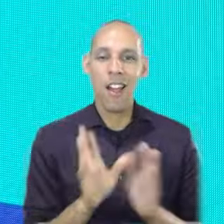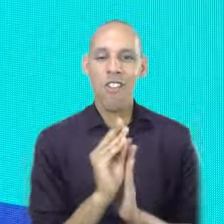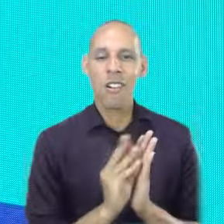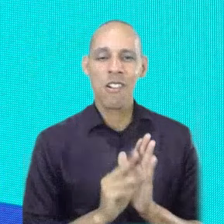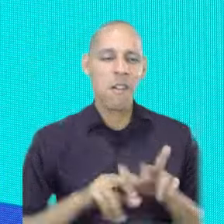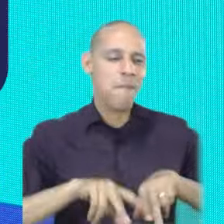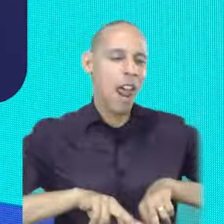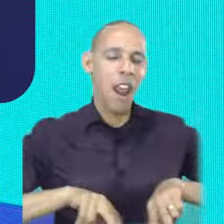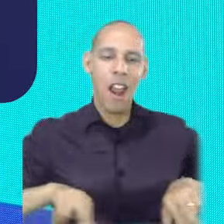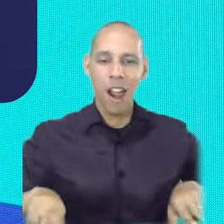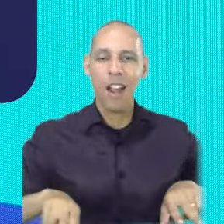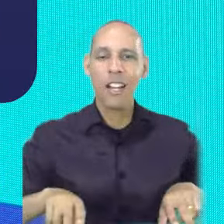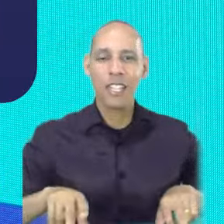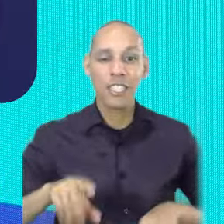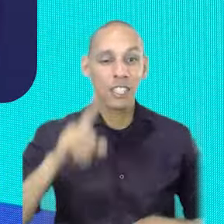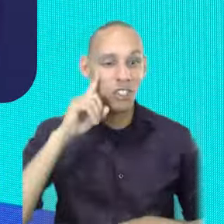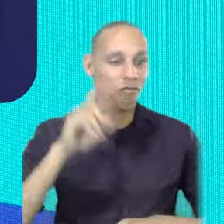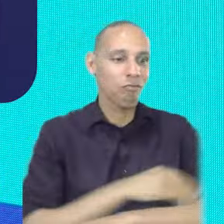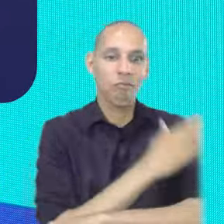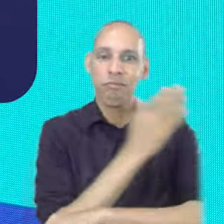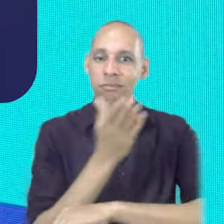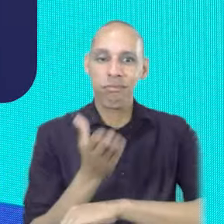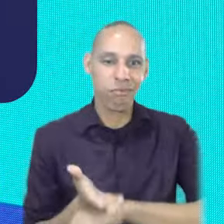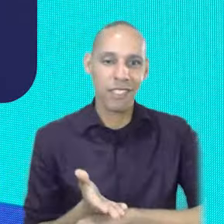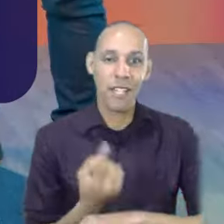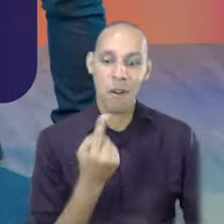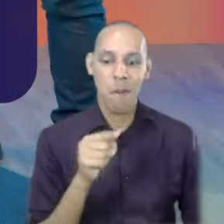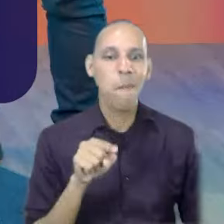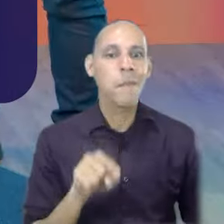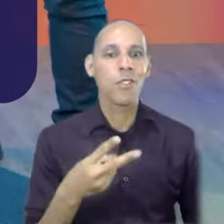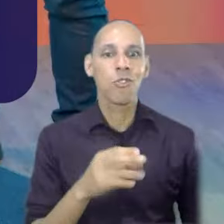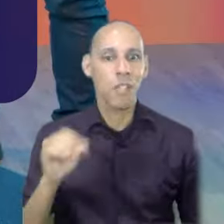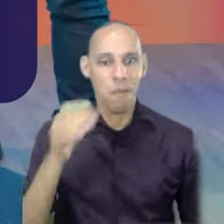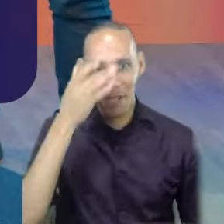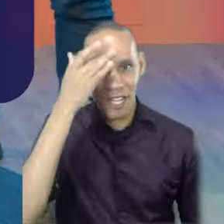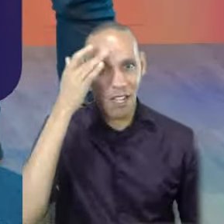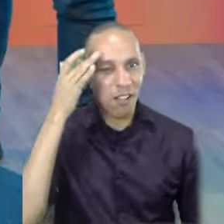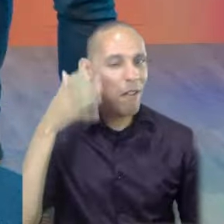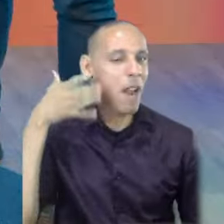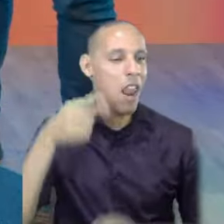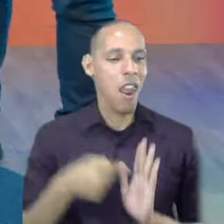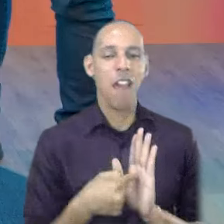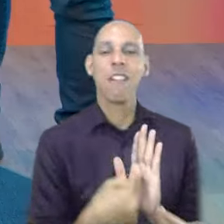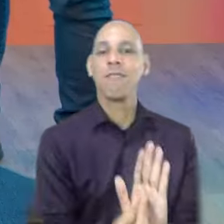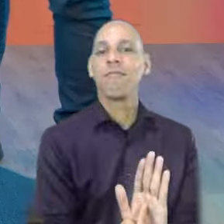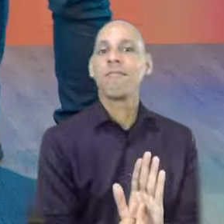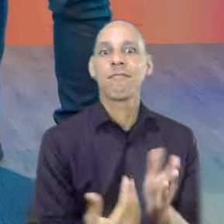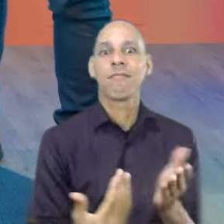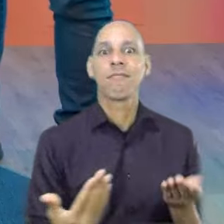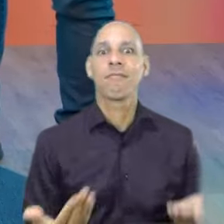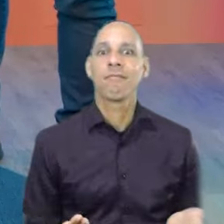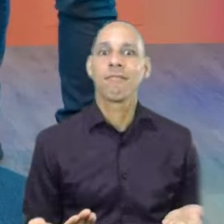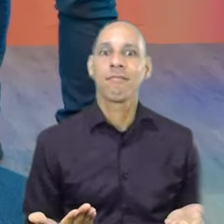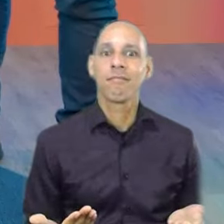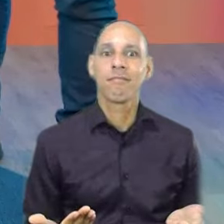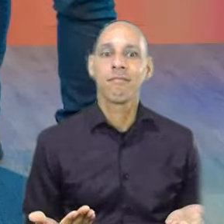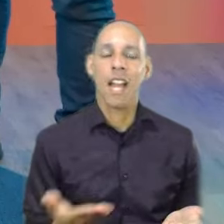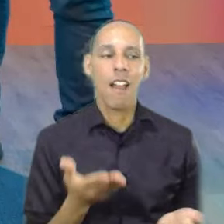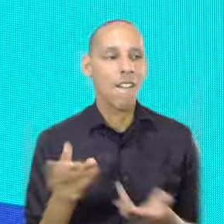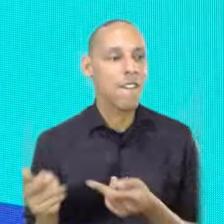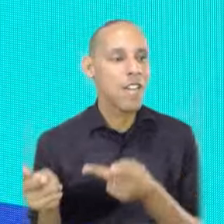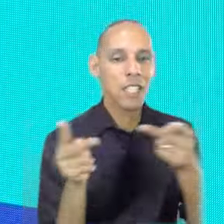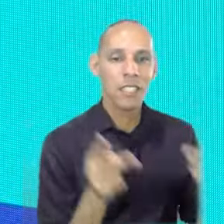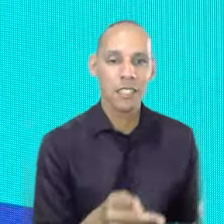dia, além de 1.200 expositores. Então, aqueles que estiverem lá, eles vão poder acessar muitos